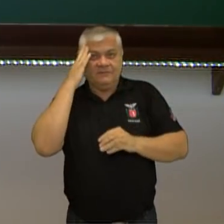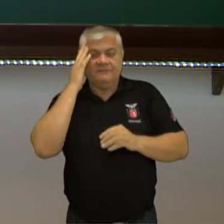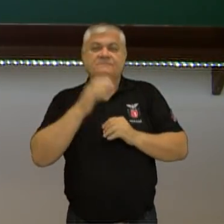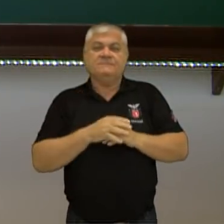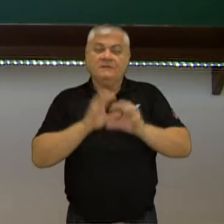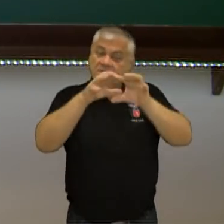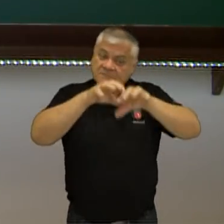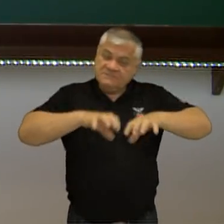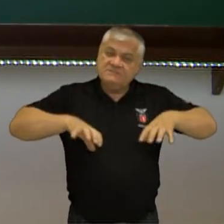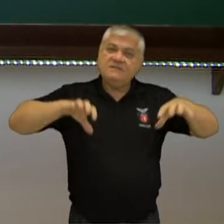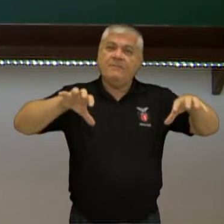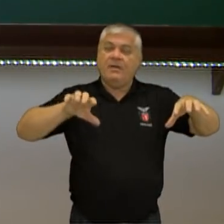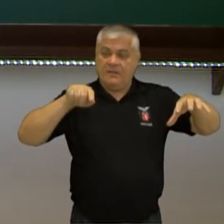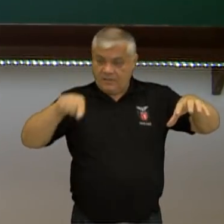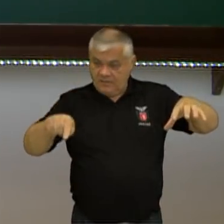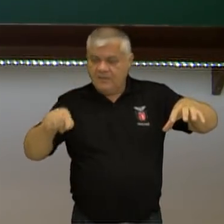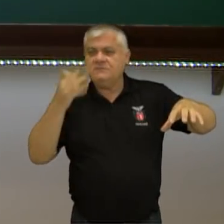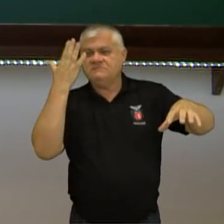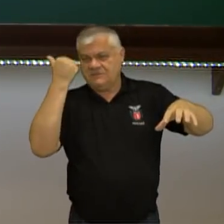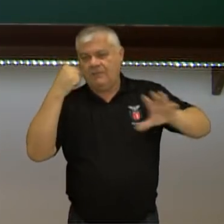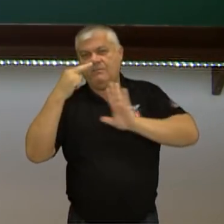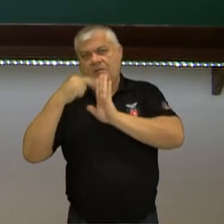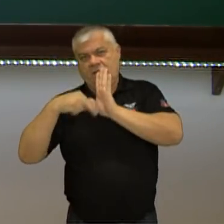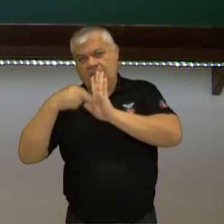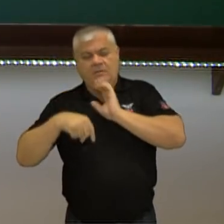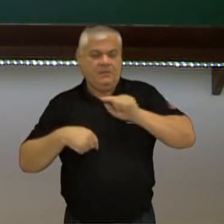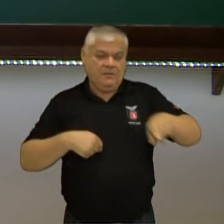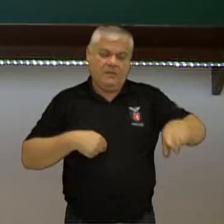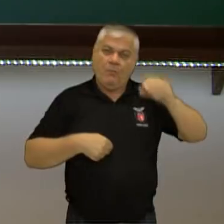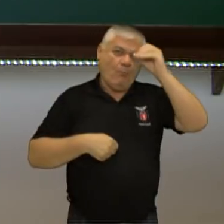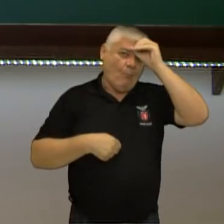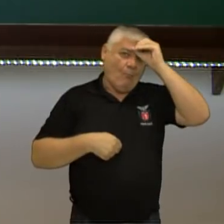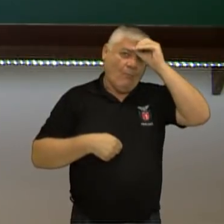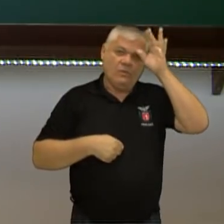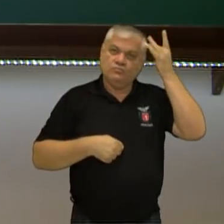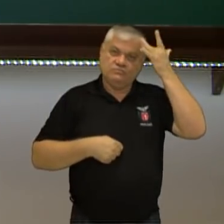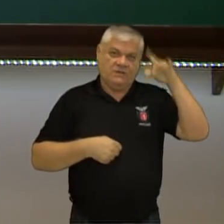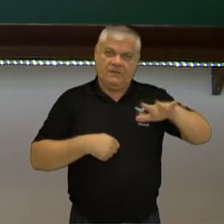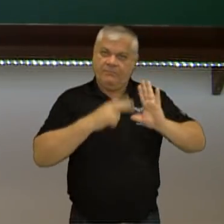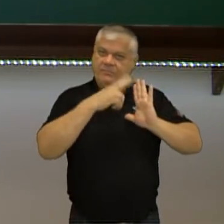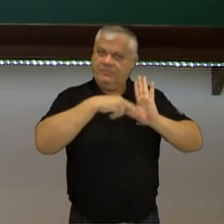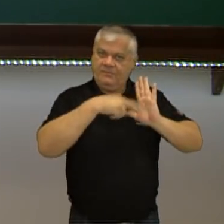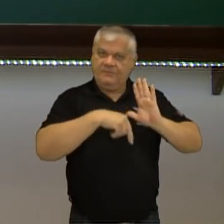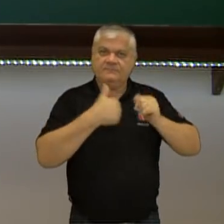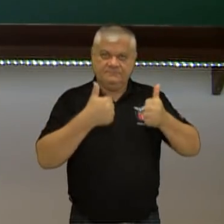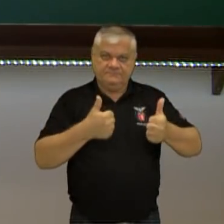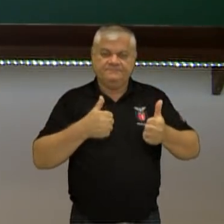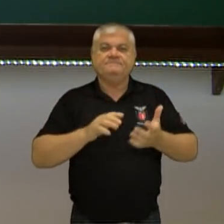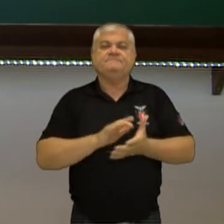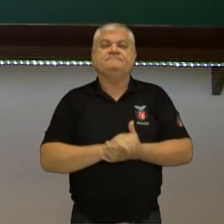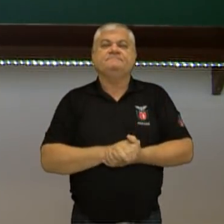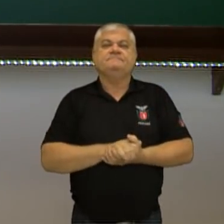sabem ler. Então, essa é uma outra saída, quando eu já resolvi o primeiro caso. Tá bom?